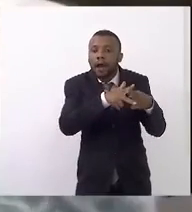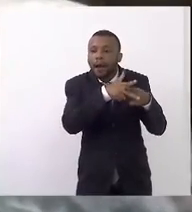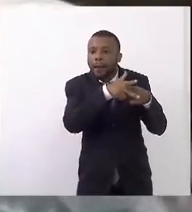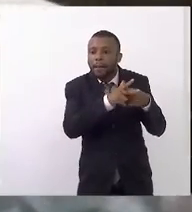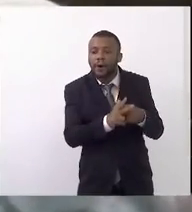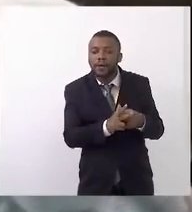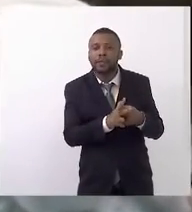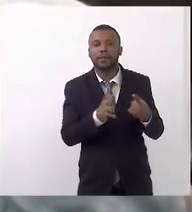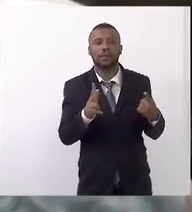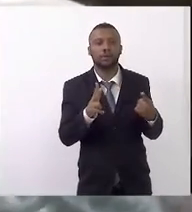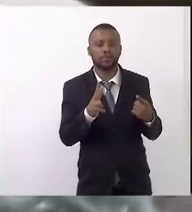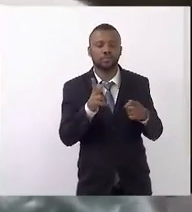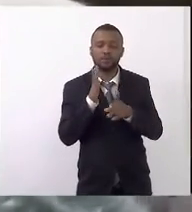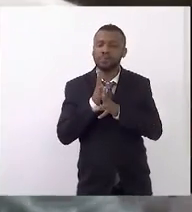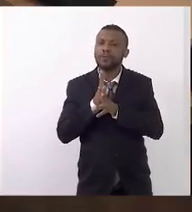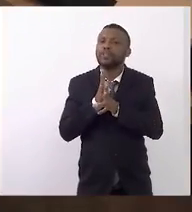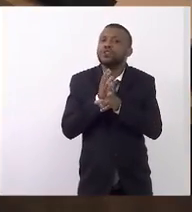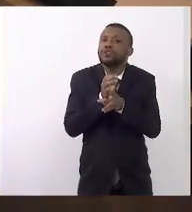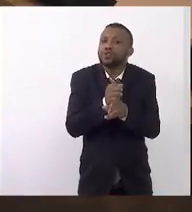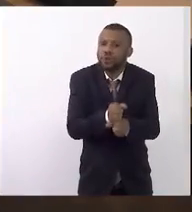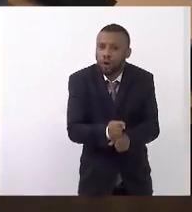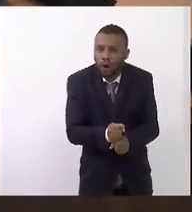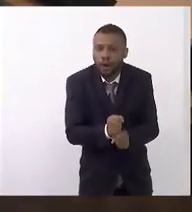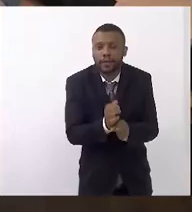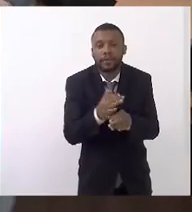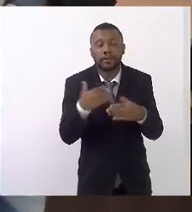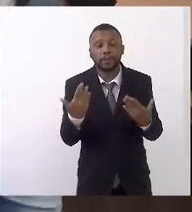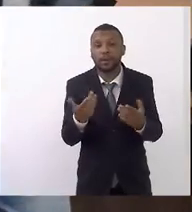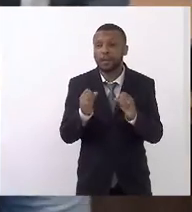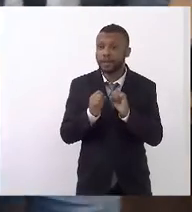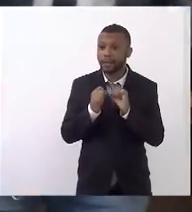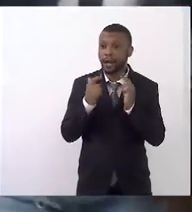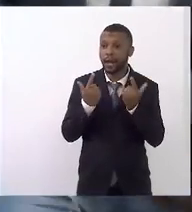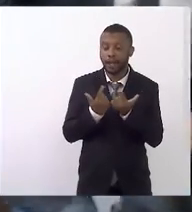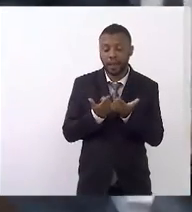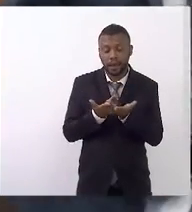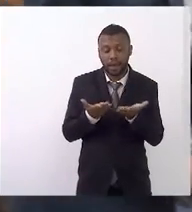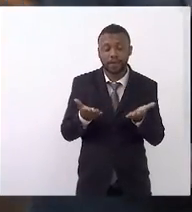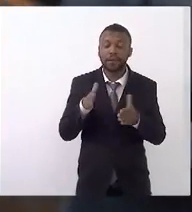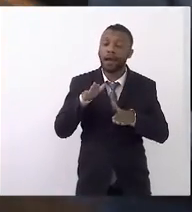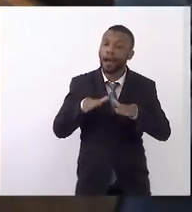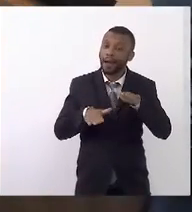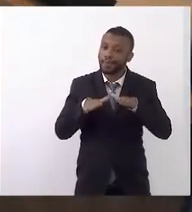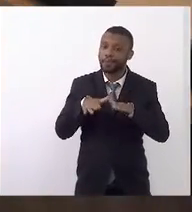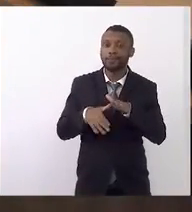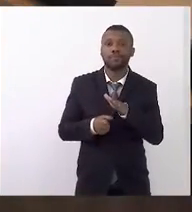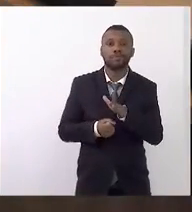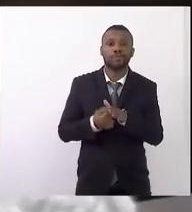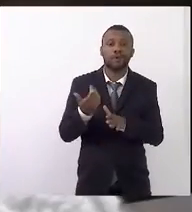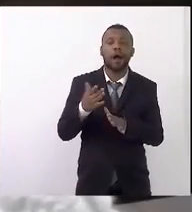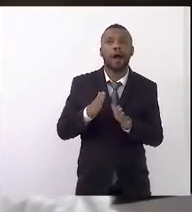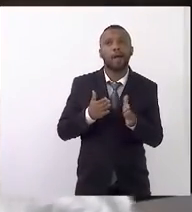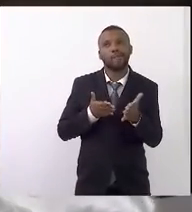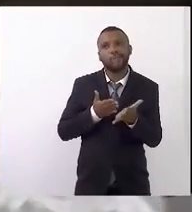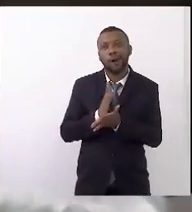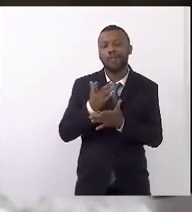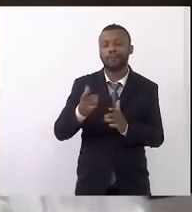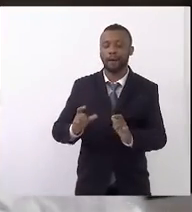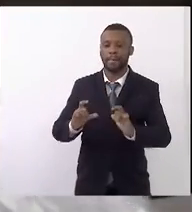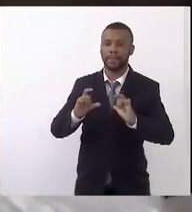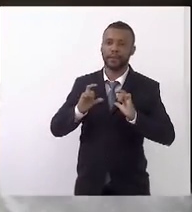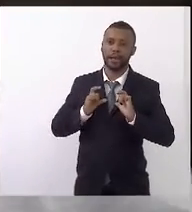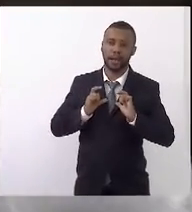de reparação histórica. E esta casa, muitas vezes, aprova medalhas